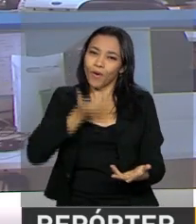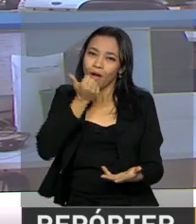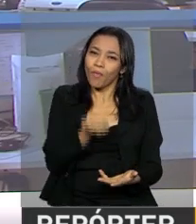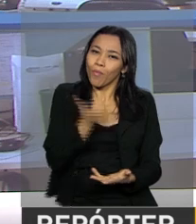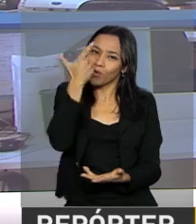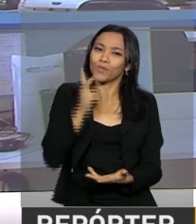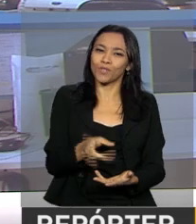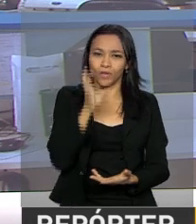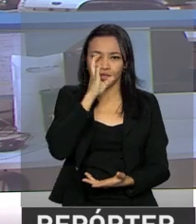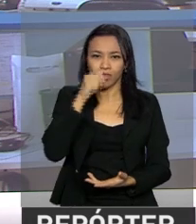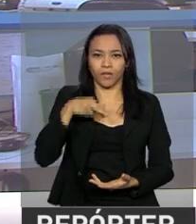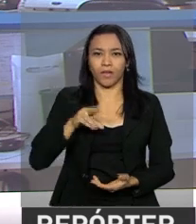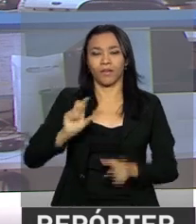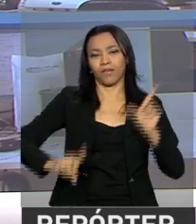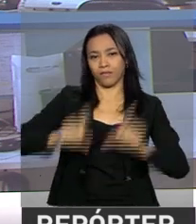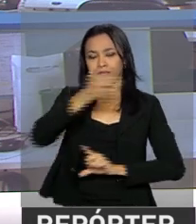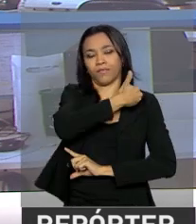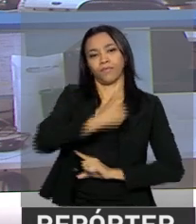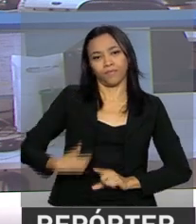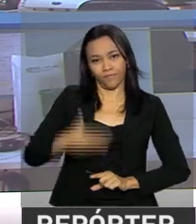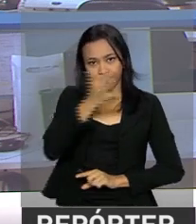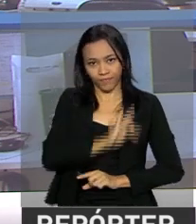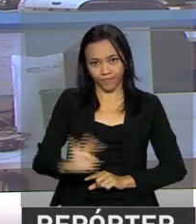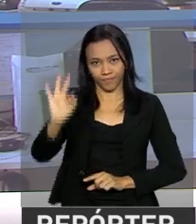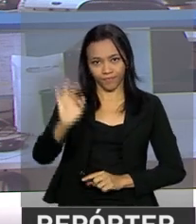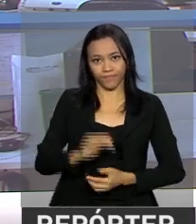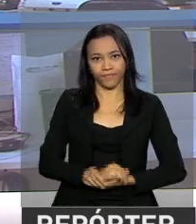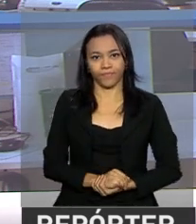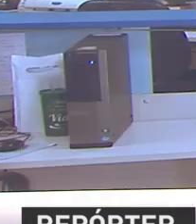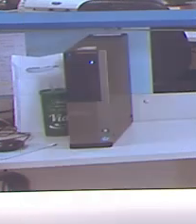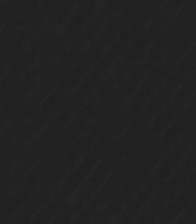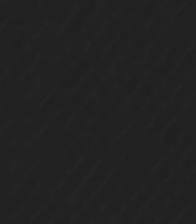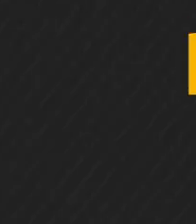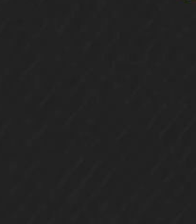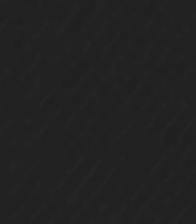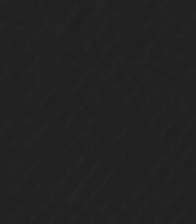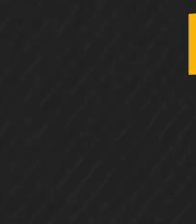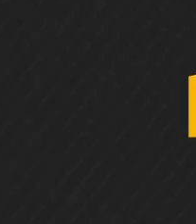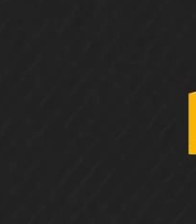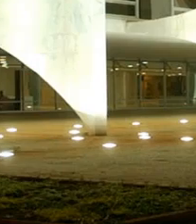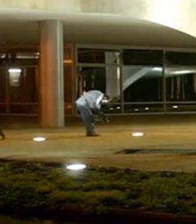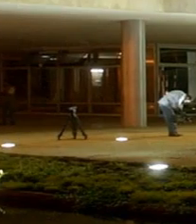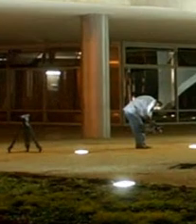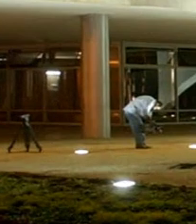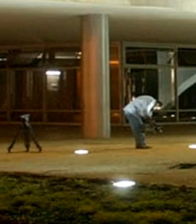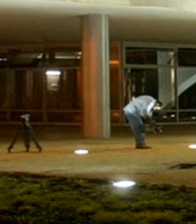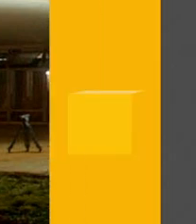para você e continue com a gente aqui na NBR, a TV do Governo Federal.